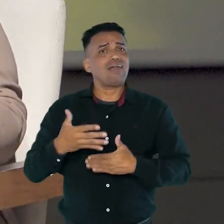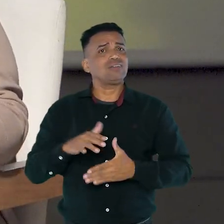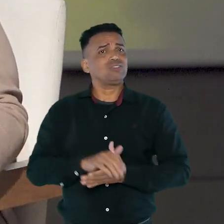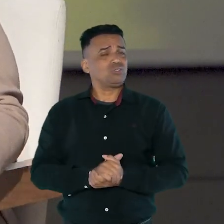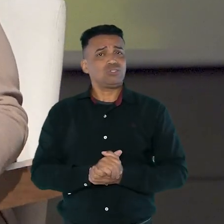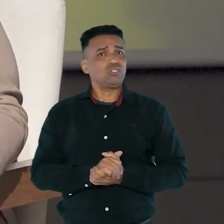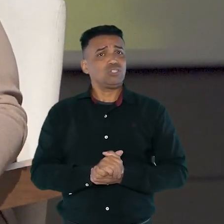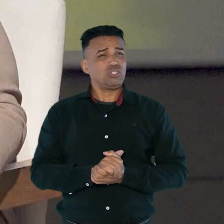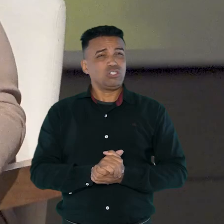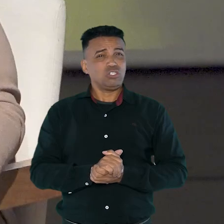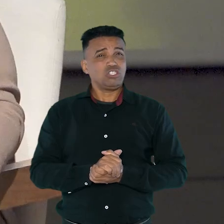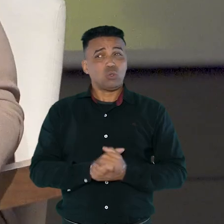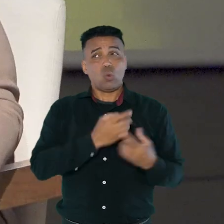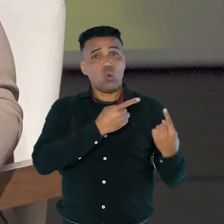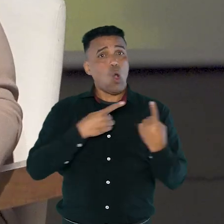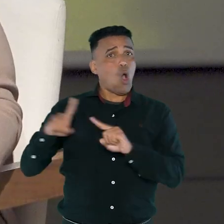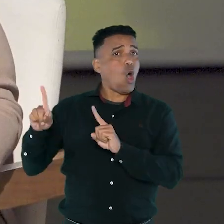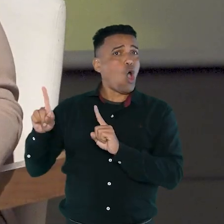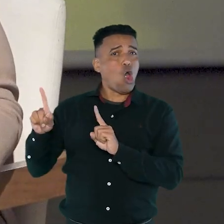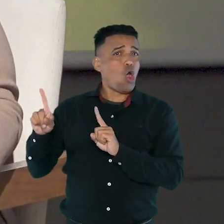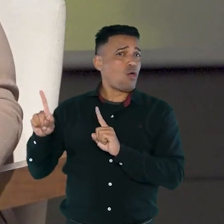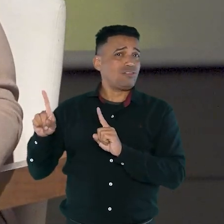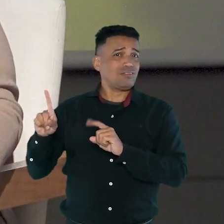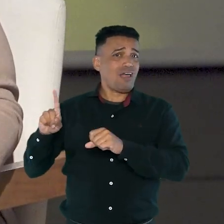dessa campanha de extermínio,